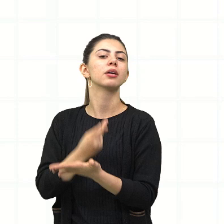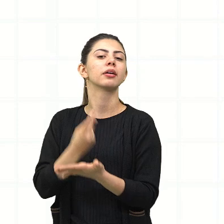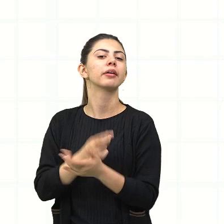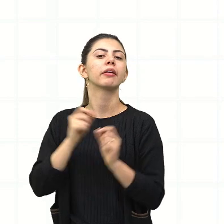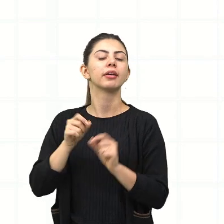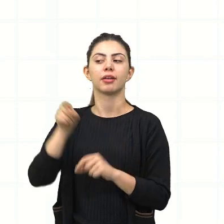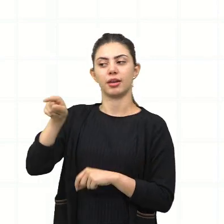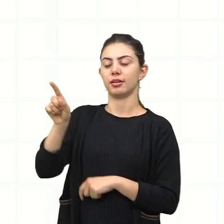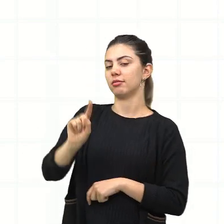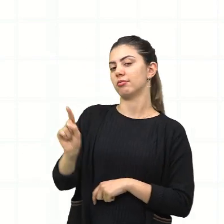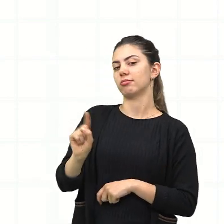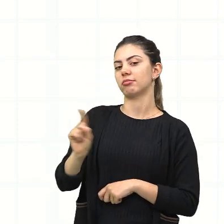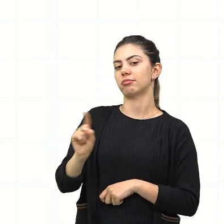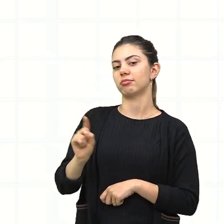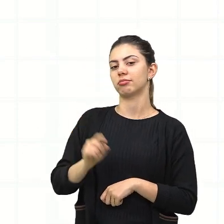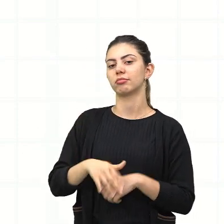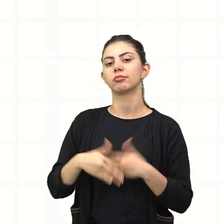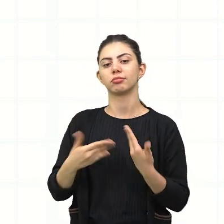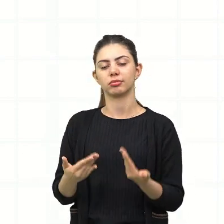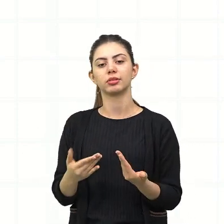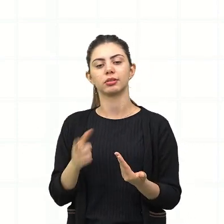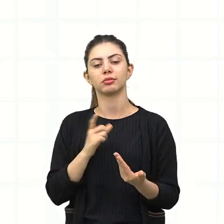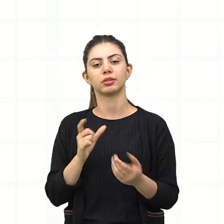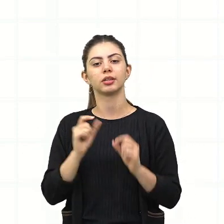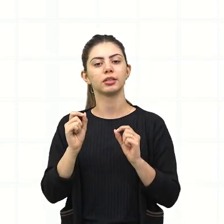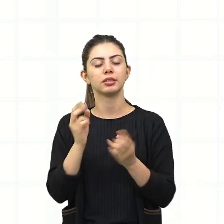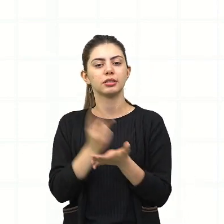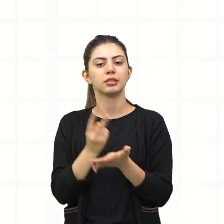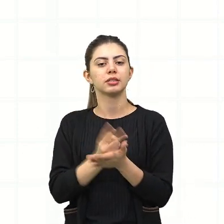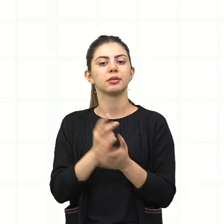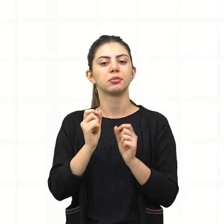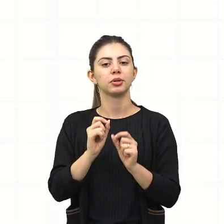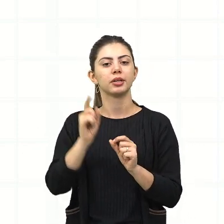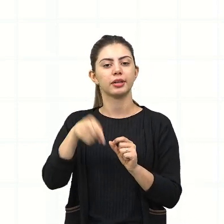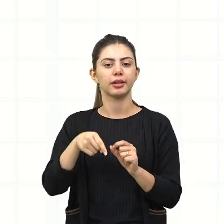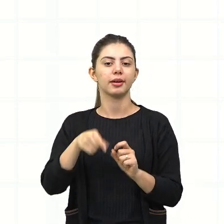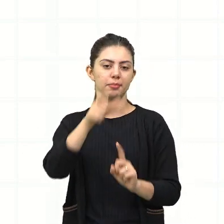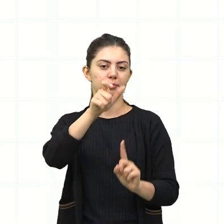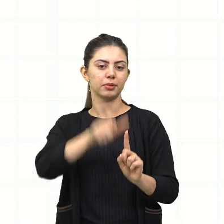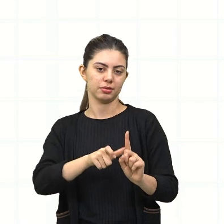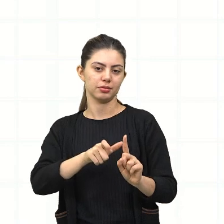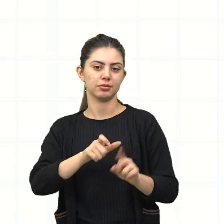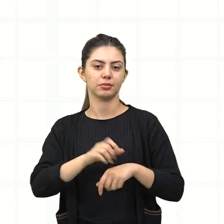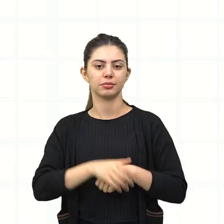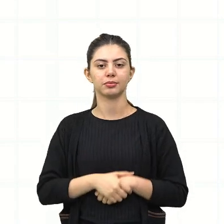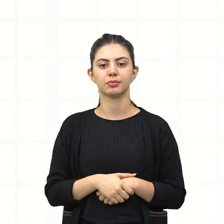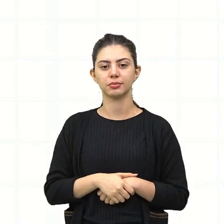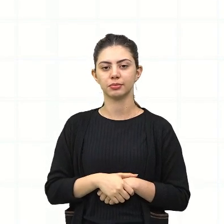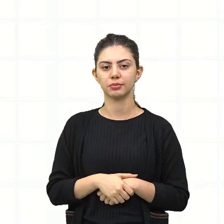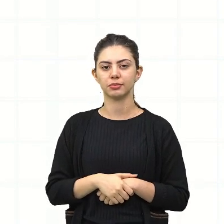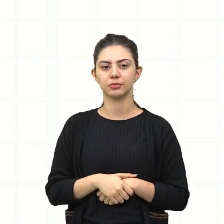ele. Por isso, geralmente, ele está na posição de sujeito.